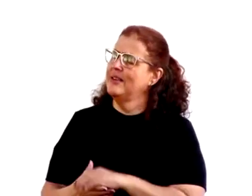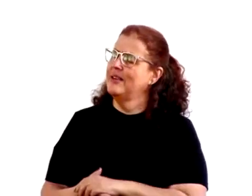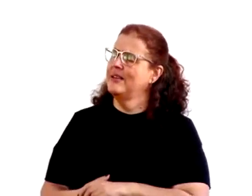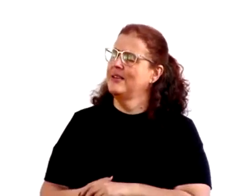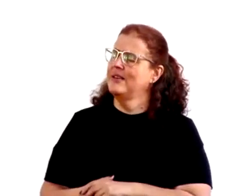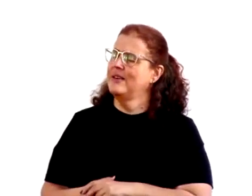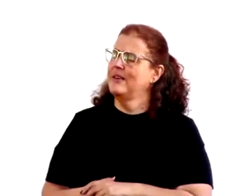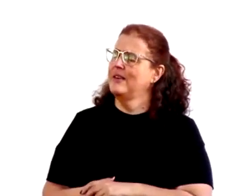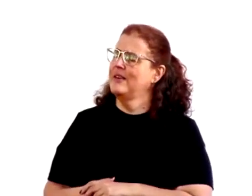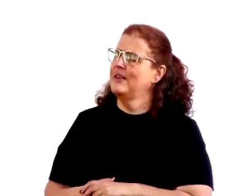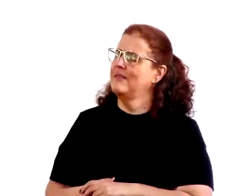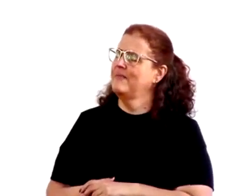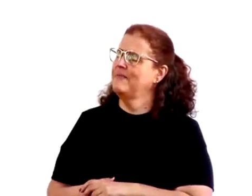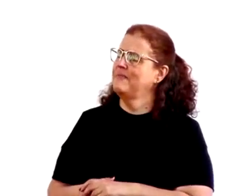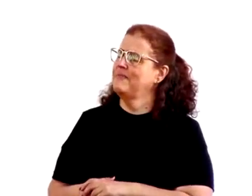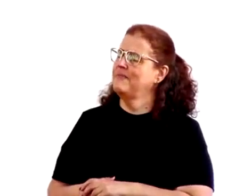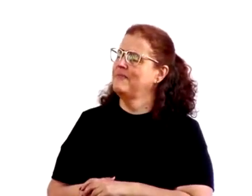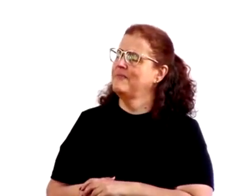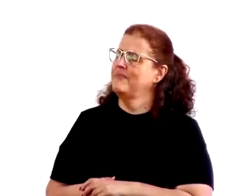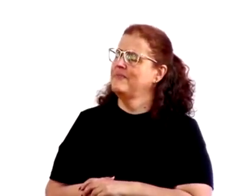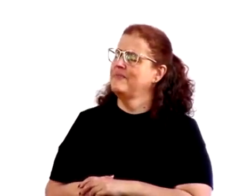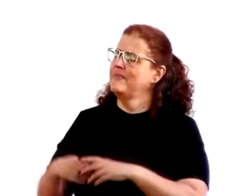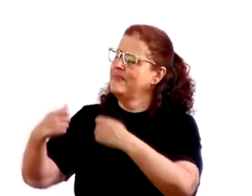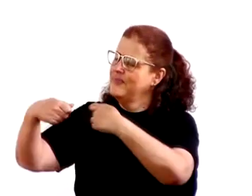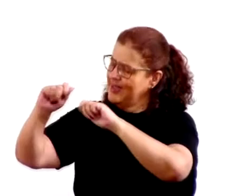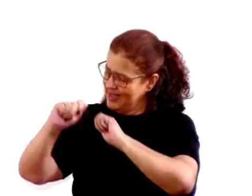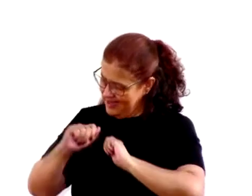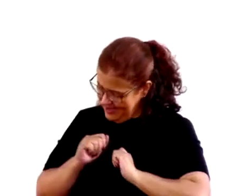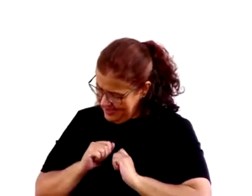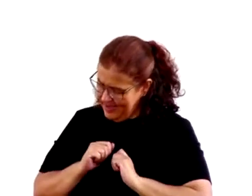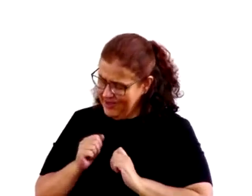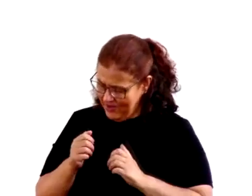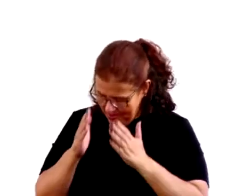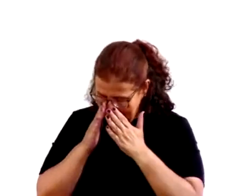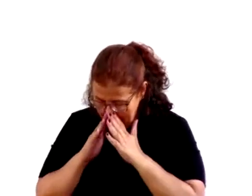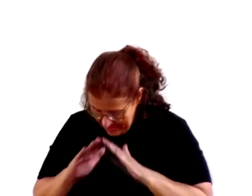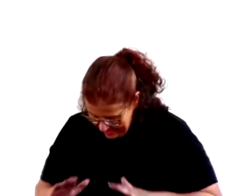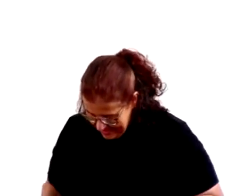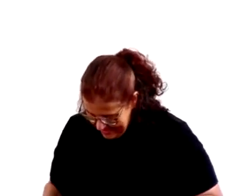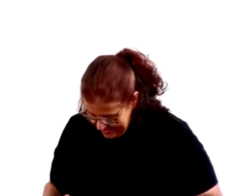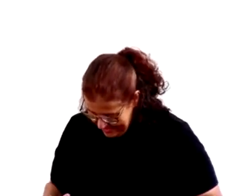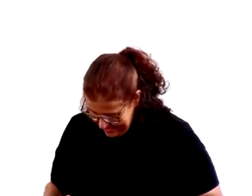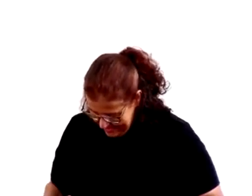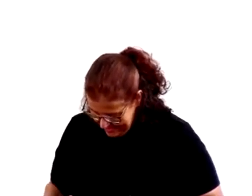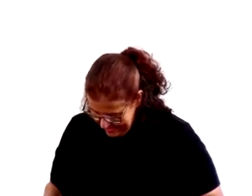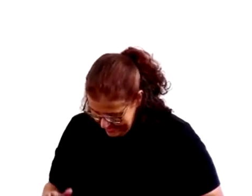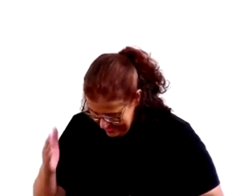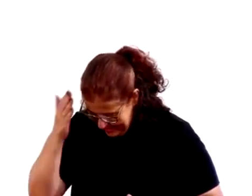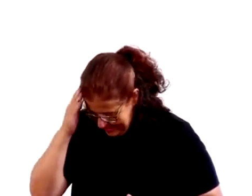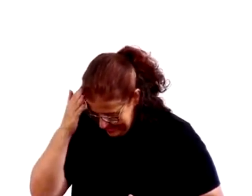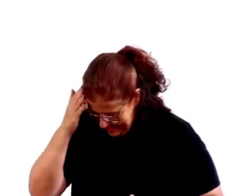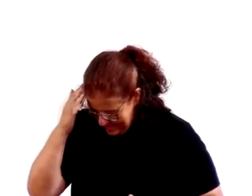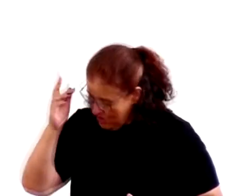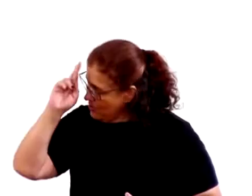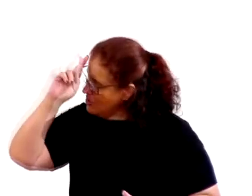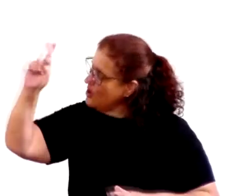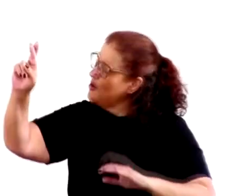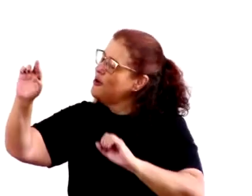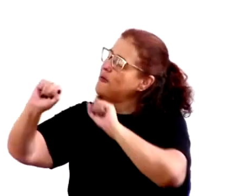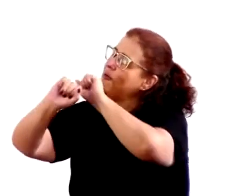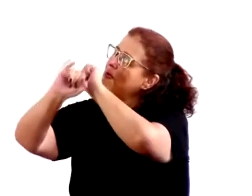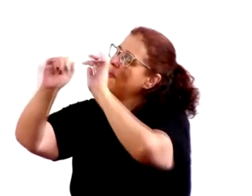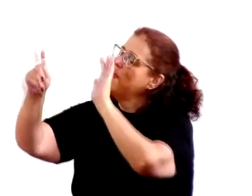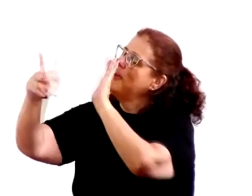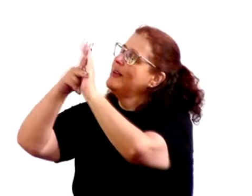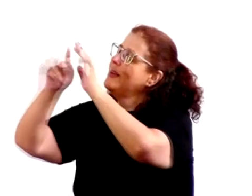nós devemos amor. Dá-nos humildade para saber que ao Senhor pertence a glória e nós devemos